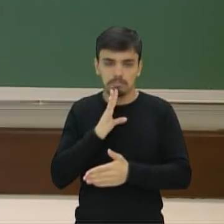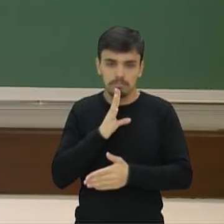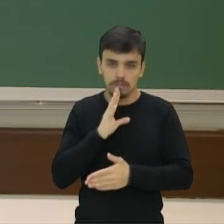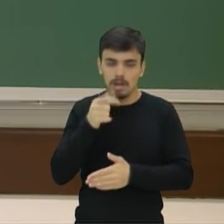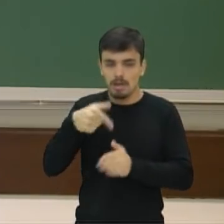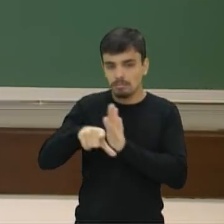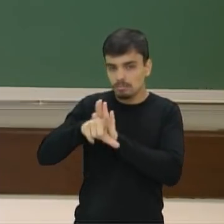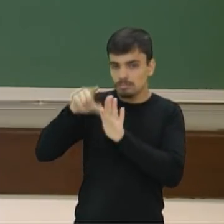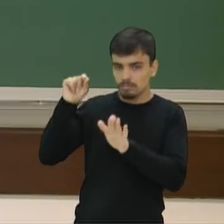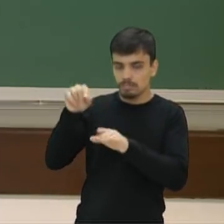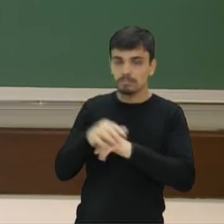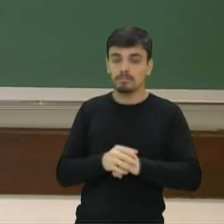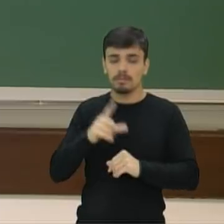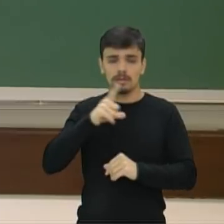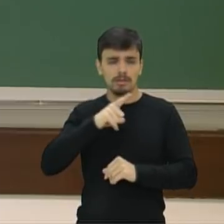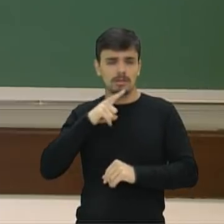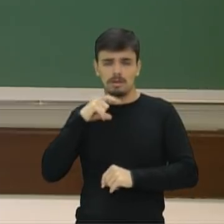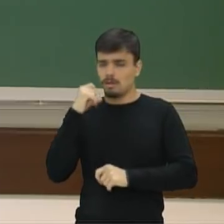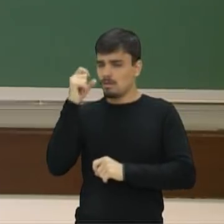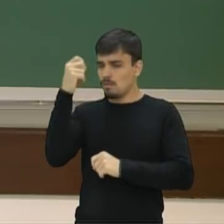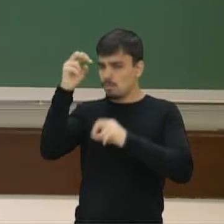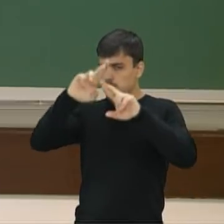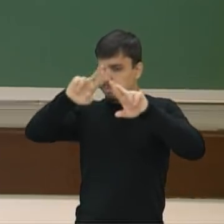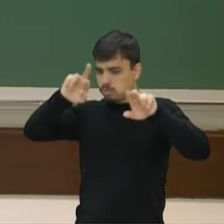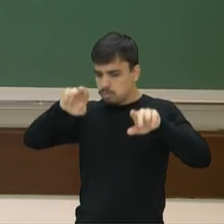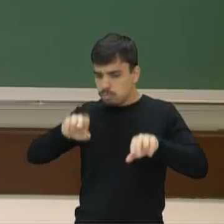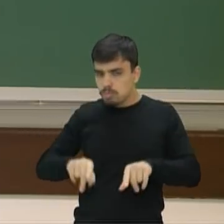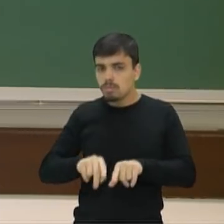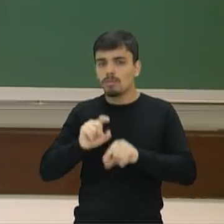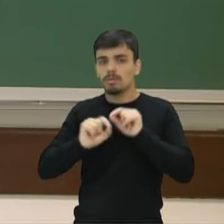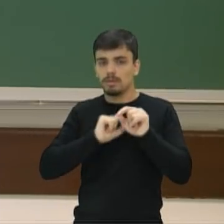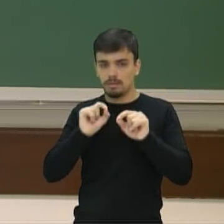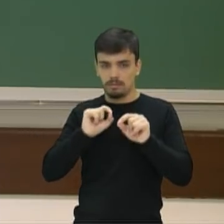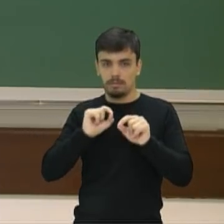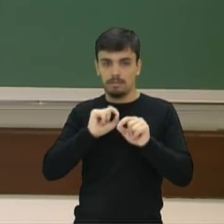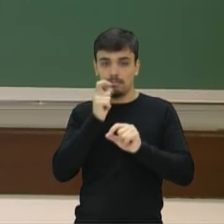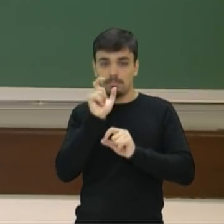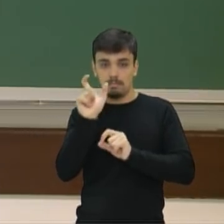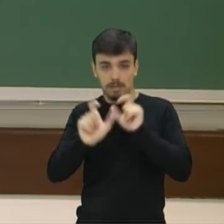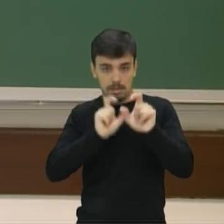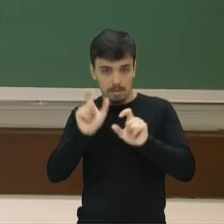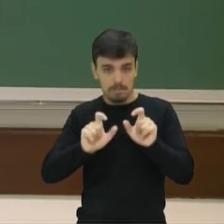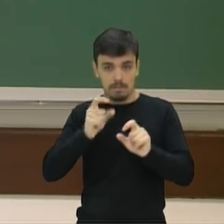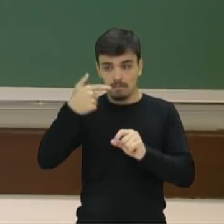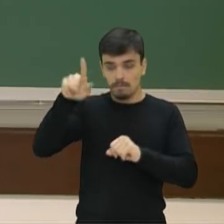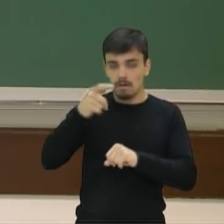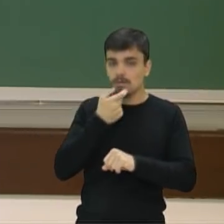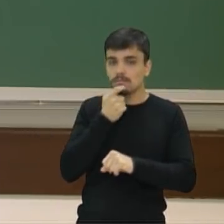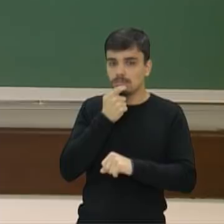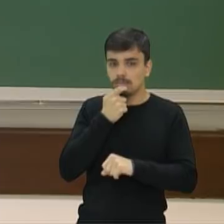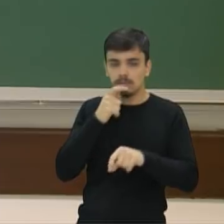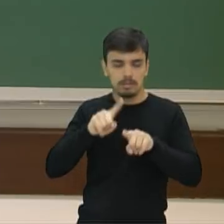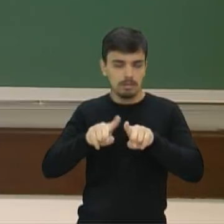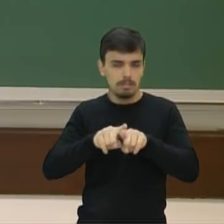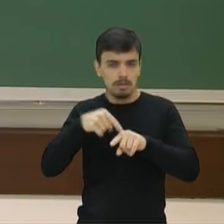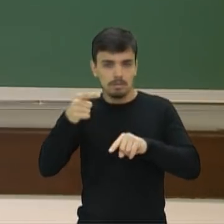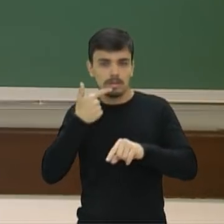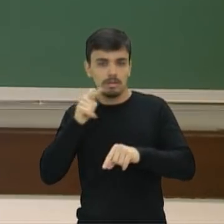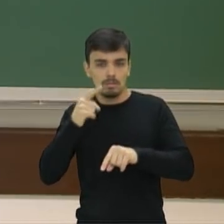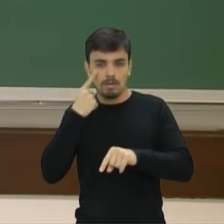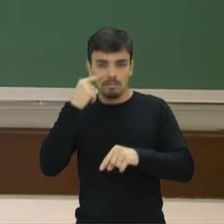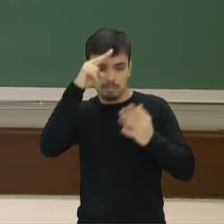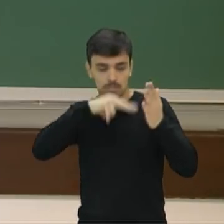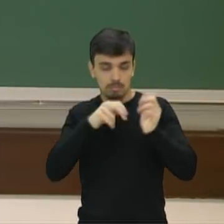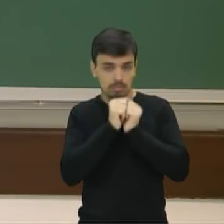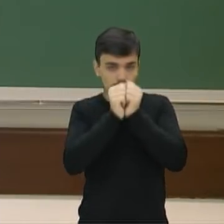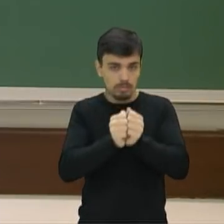pouquinho antiga. Então, ela tem várias palavras estrangeiras, não só em inglês, tem outras. Então, vamos ler junto comigo, vamos ver se você consegue identificar